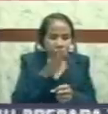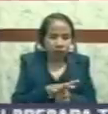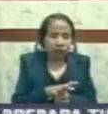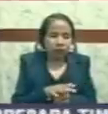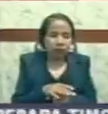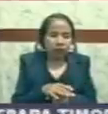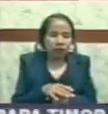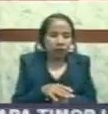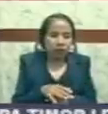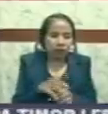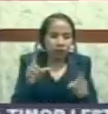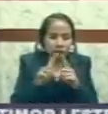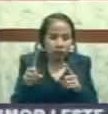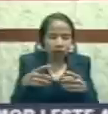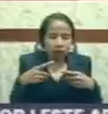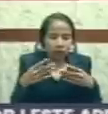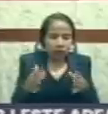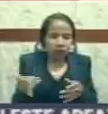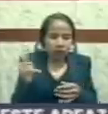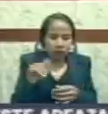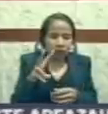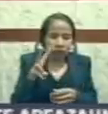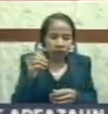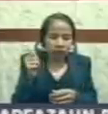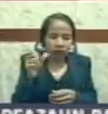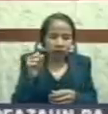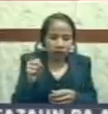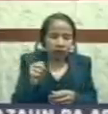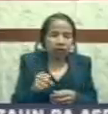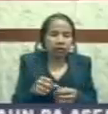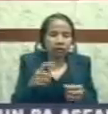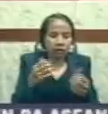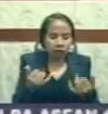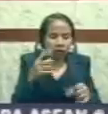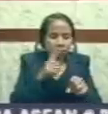sugestão se extinto deputado Vasconcelos Niana, agora horas,